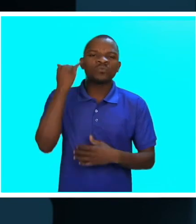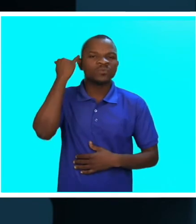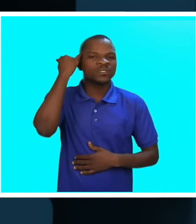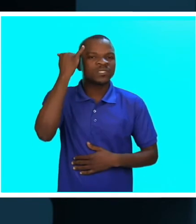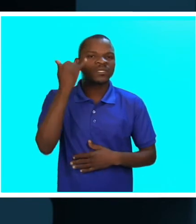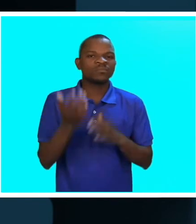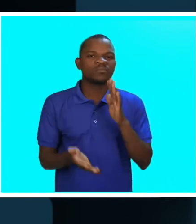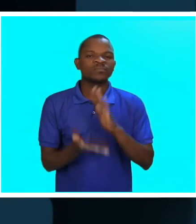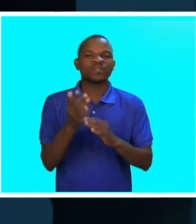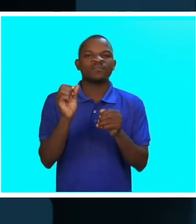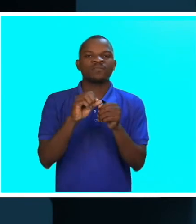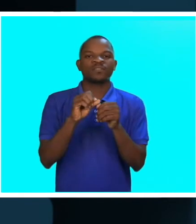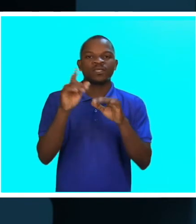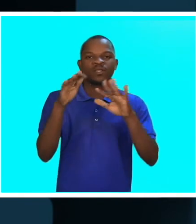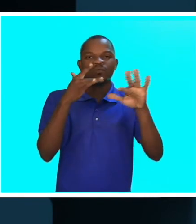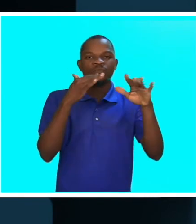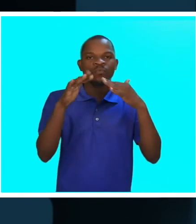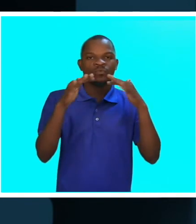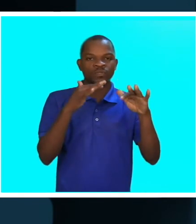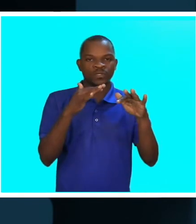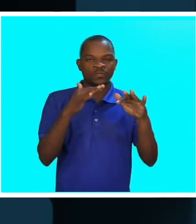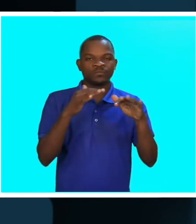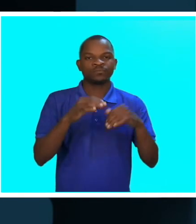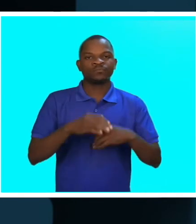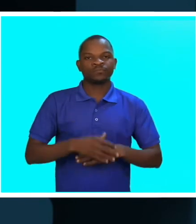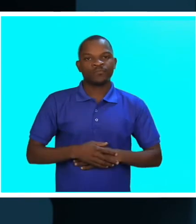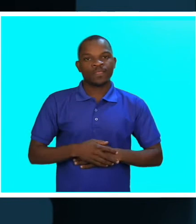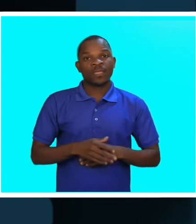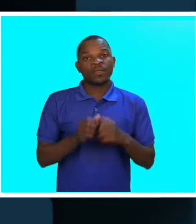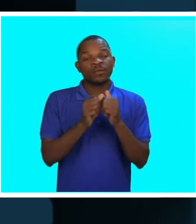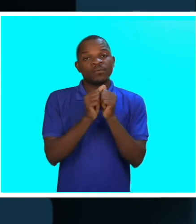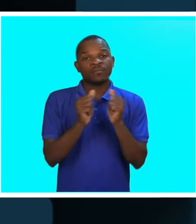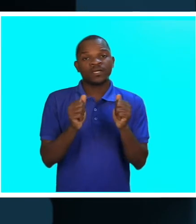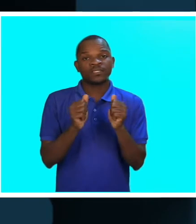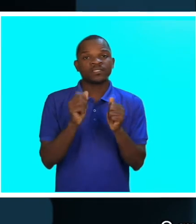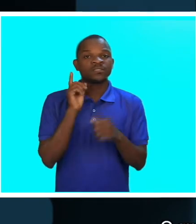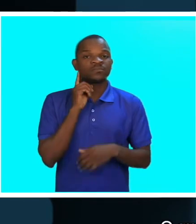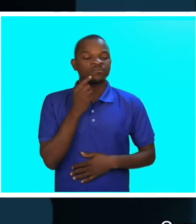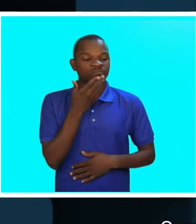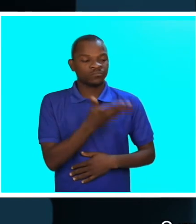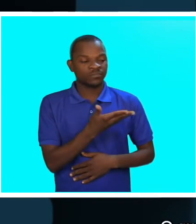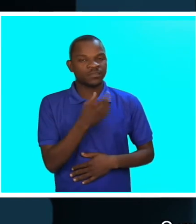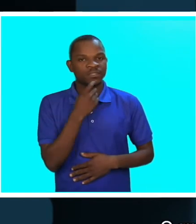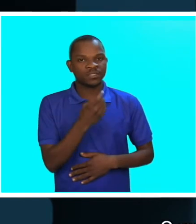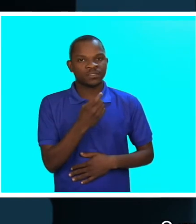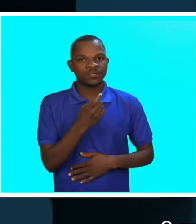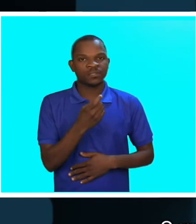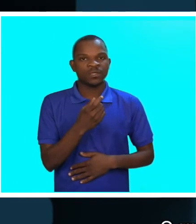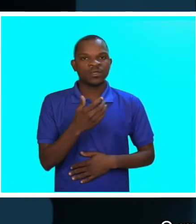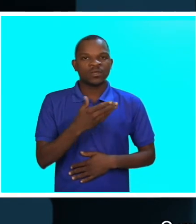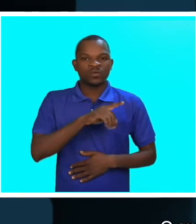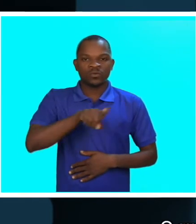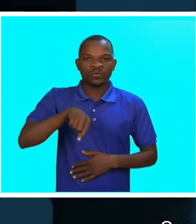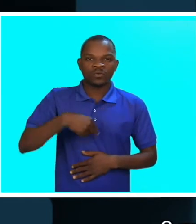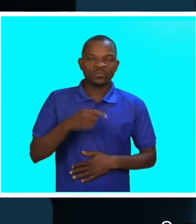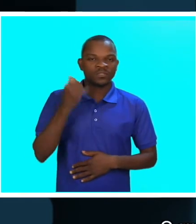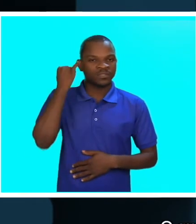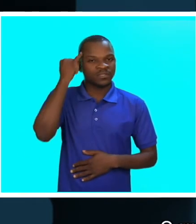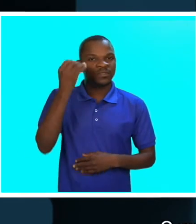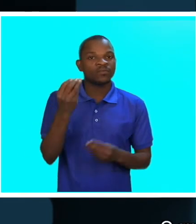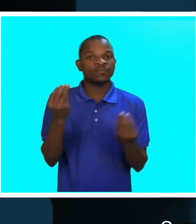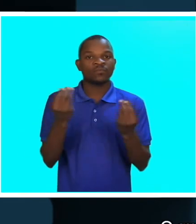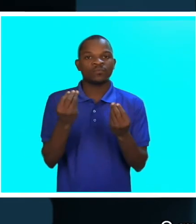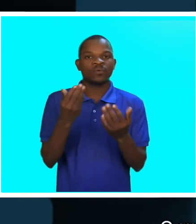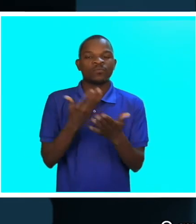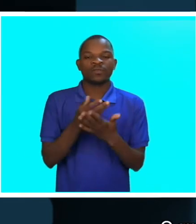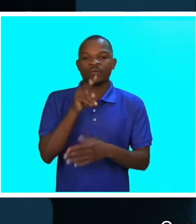que motivou gravar esta música? O que nos motivou é que temos